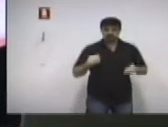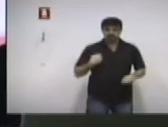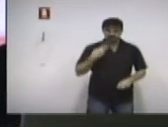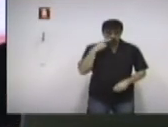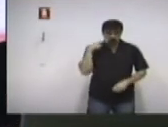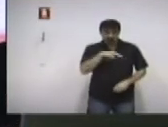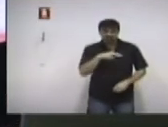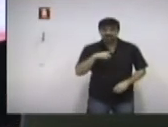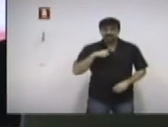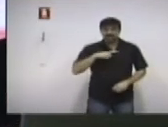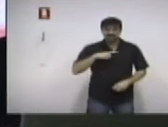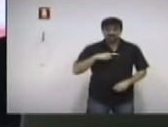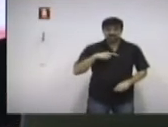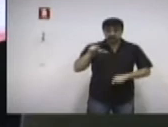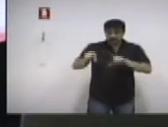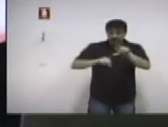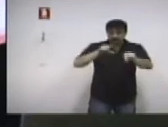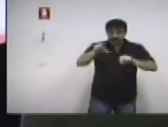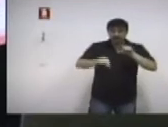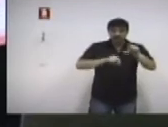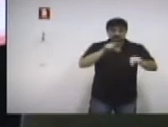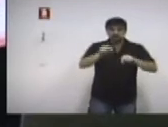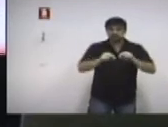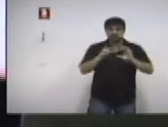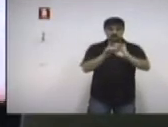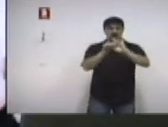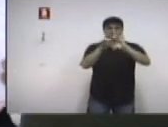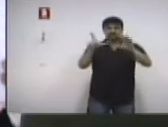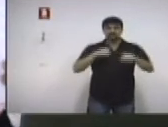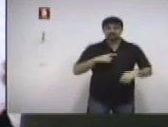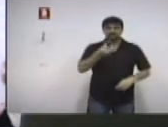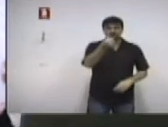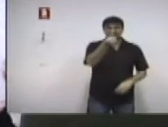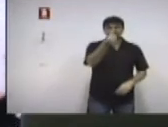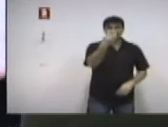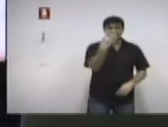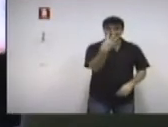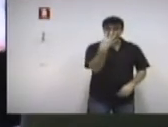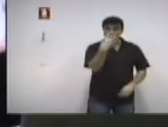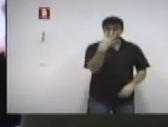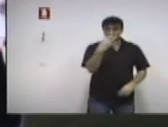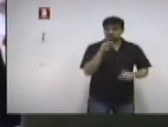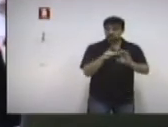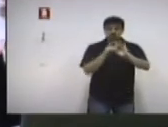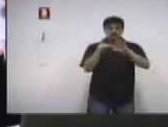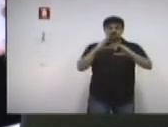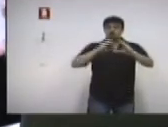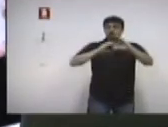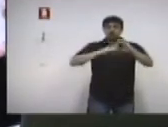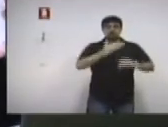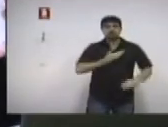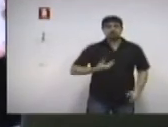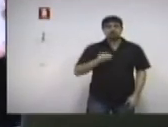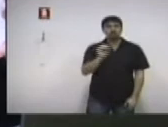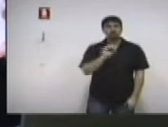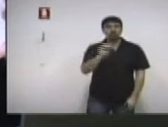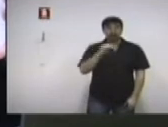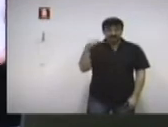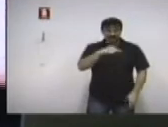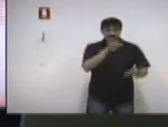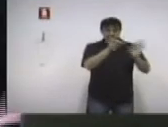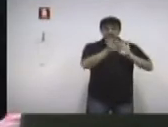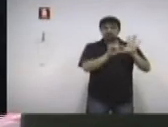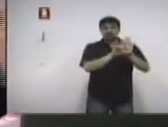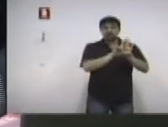só de Cargo comissionado 64 apenas nesse projeto